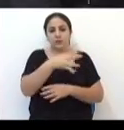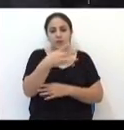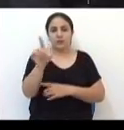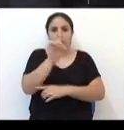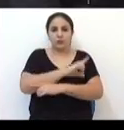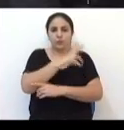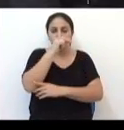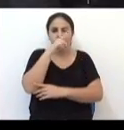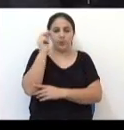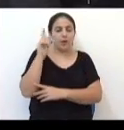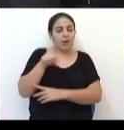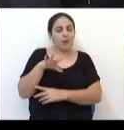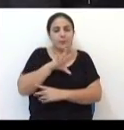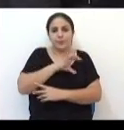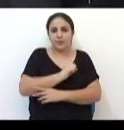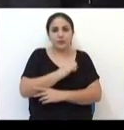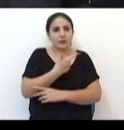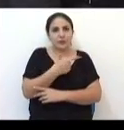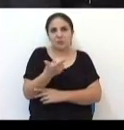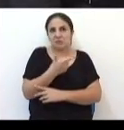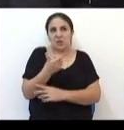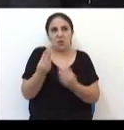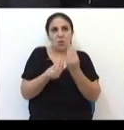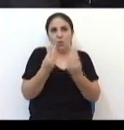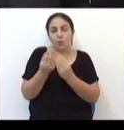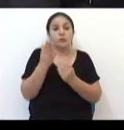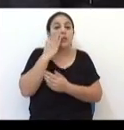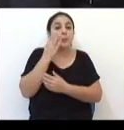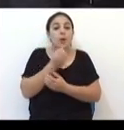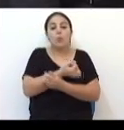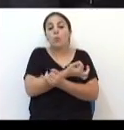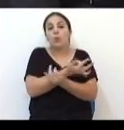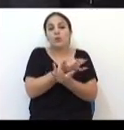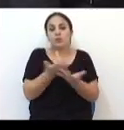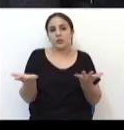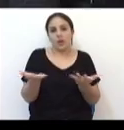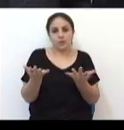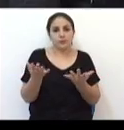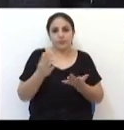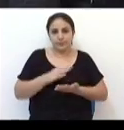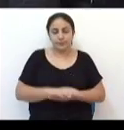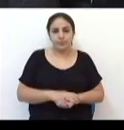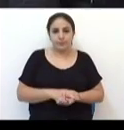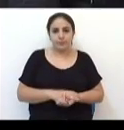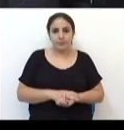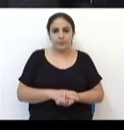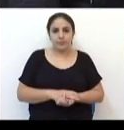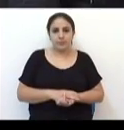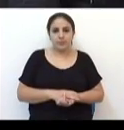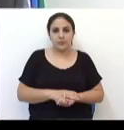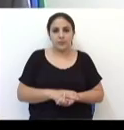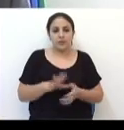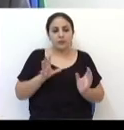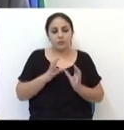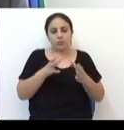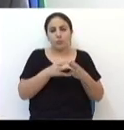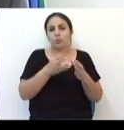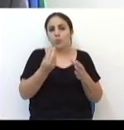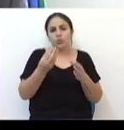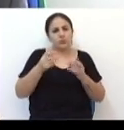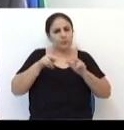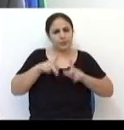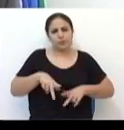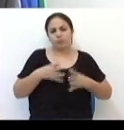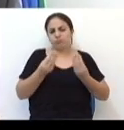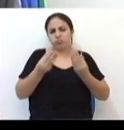municipal. É uma paixão que tu não consegue medir, tá? Em quantidade, tá? E agrupa muita